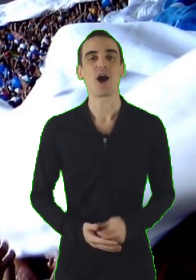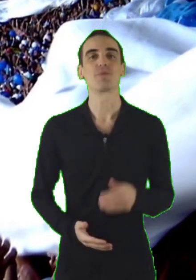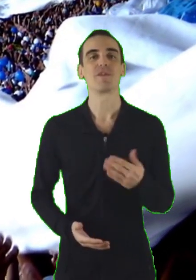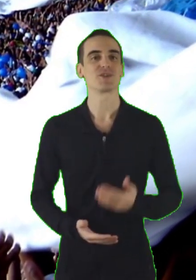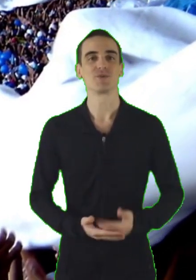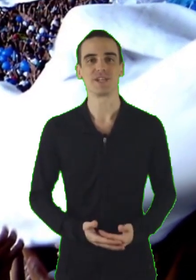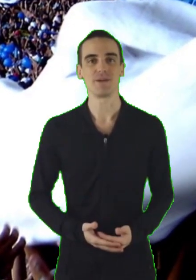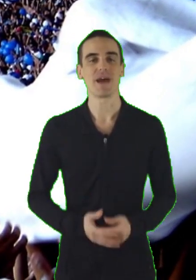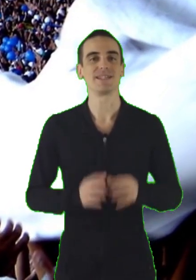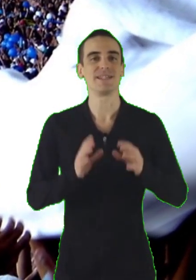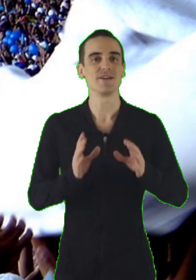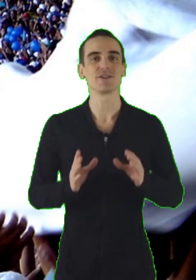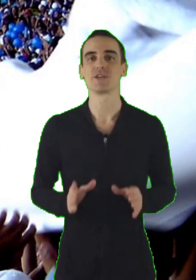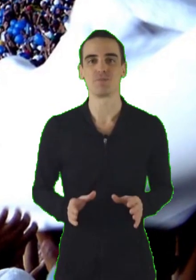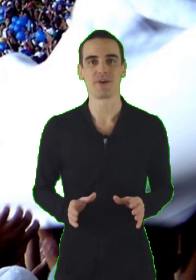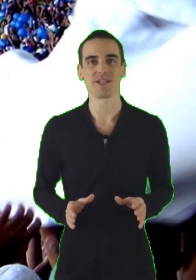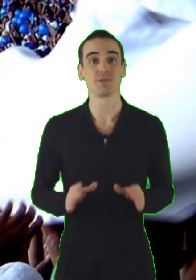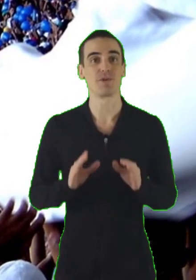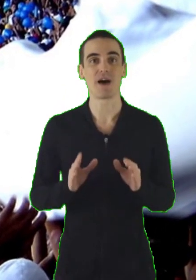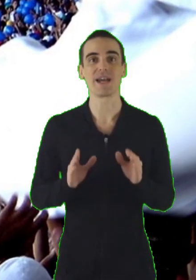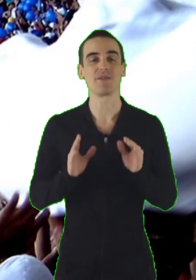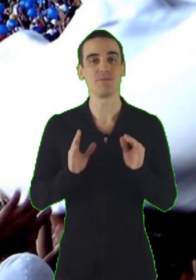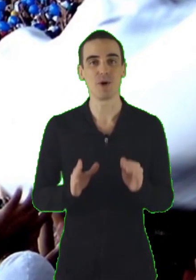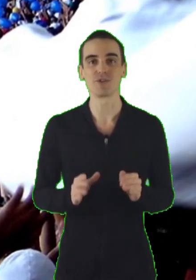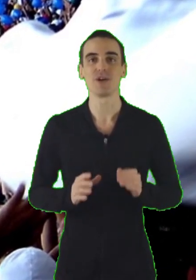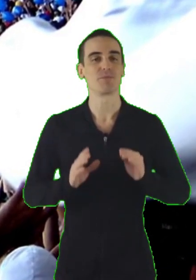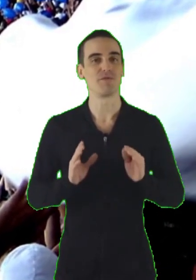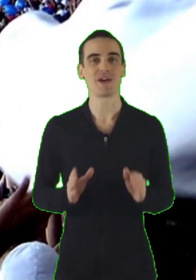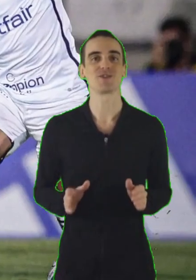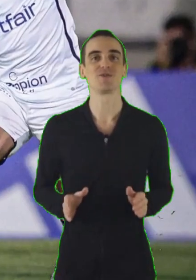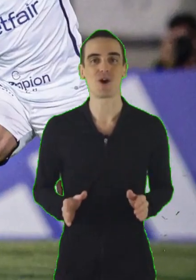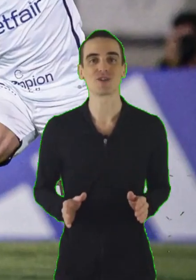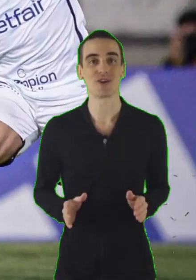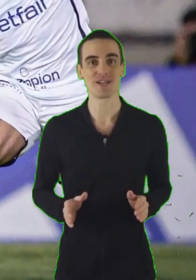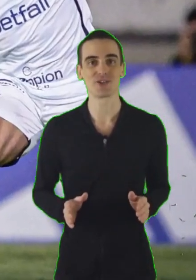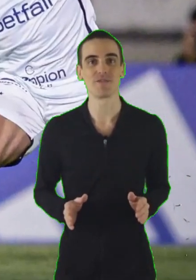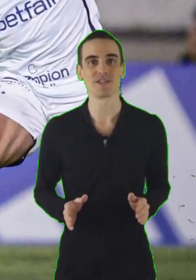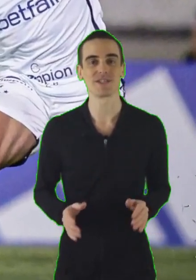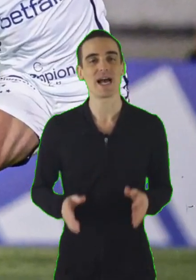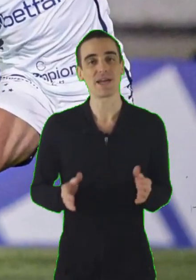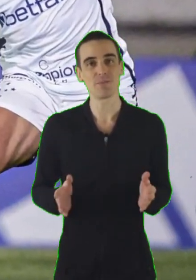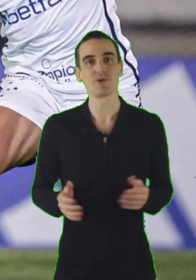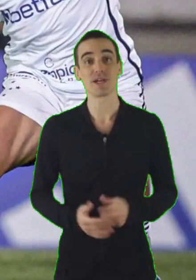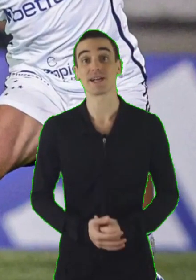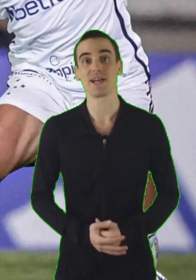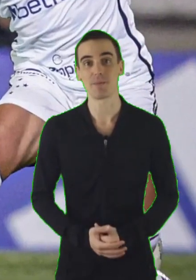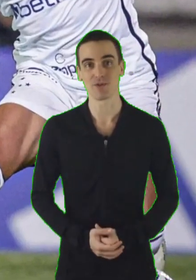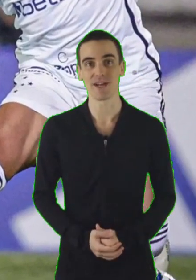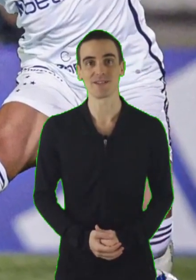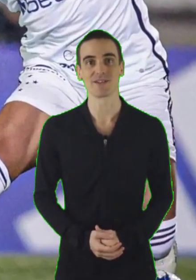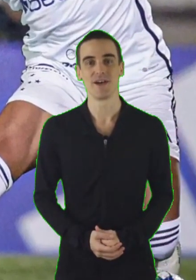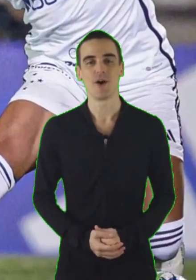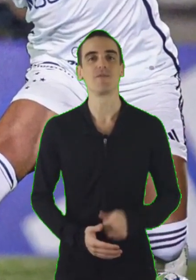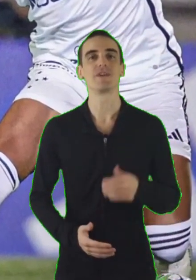Cruzeiro. Se inscreva no canal para saber de tudo o que acontece na Raposa em primeira mão. Cuiabá e Cruzeiro fazem jogo isolado do